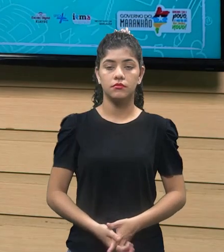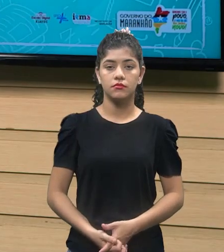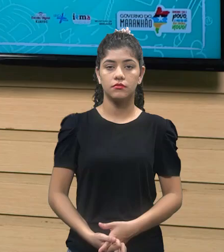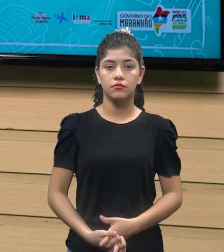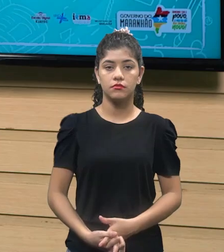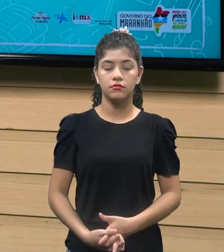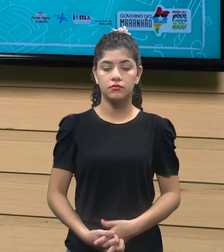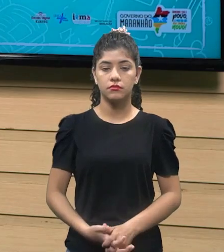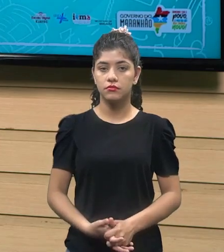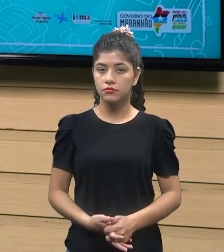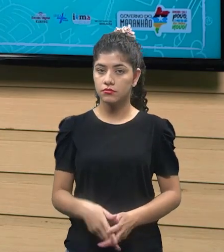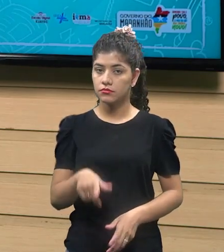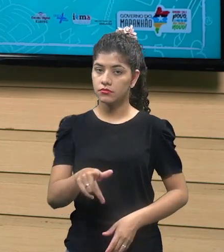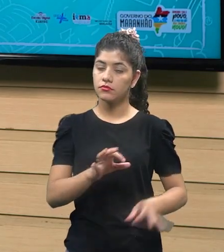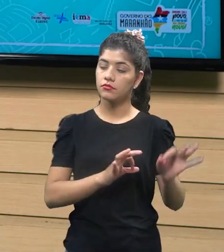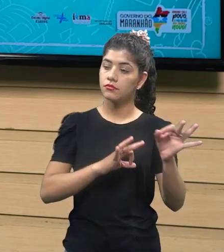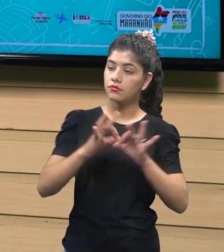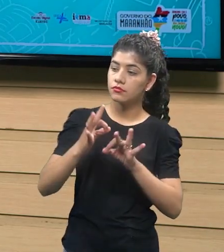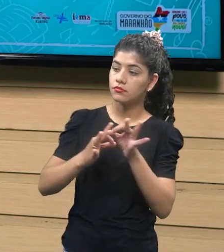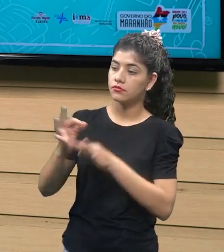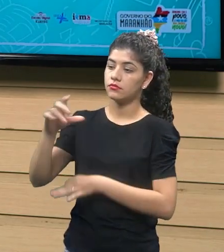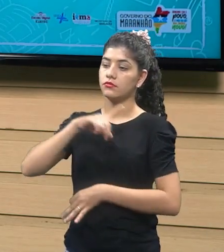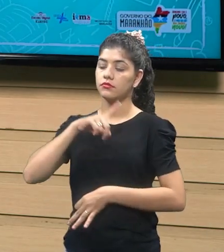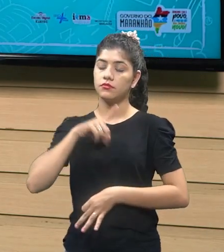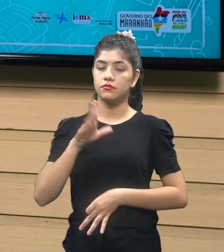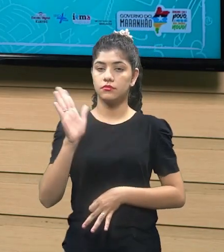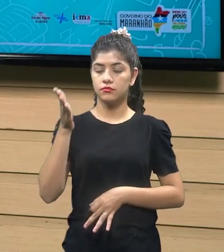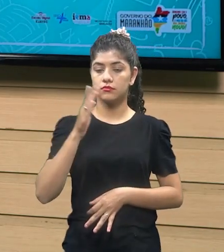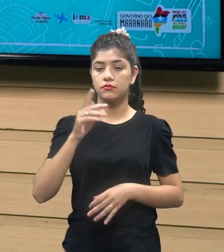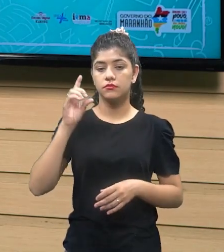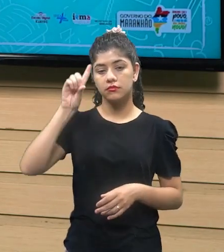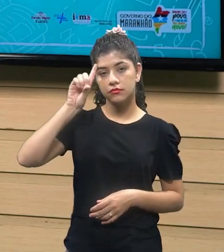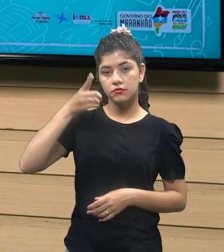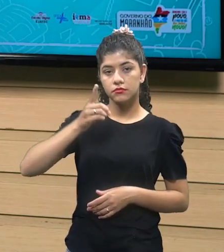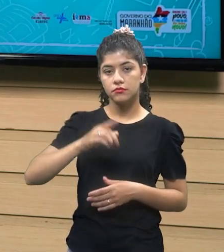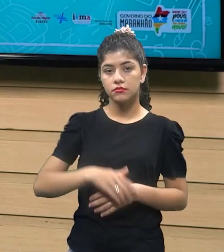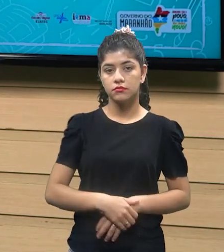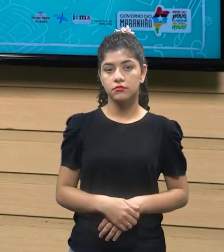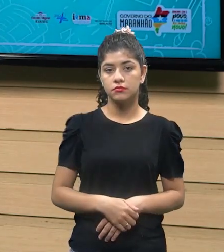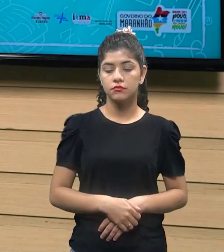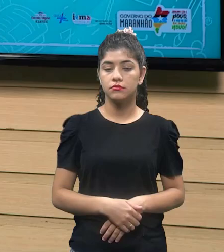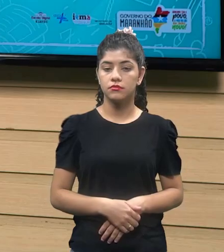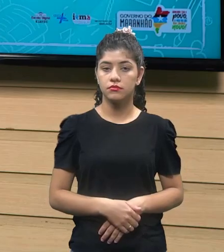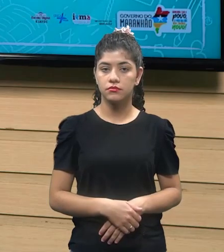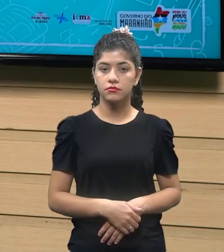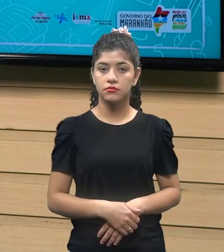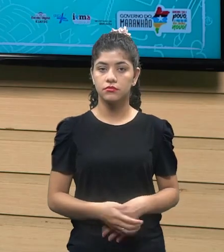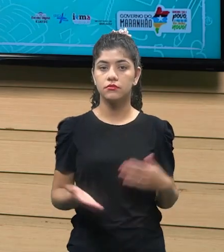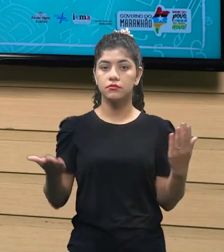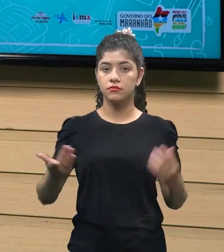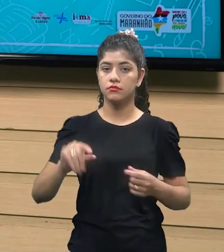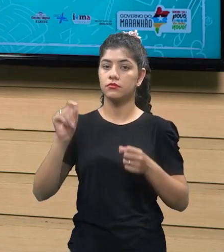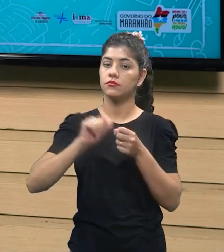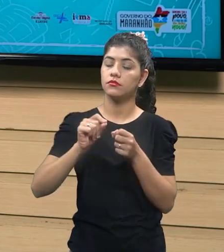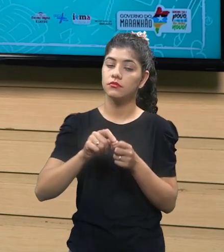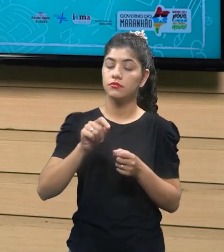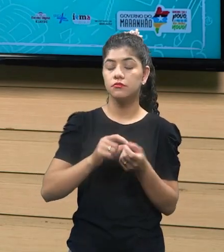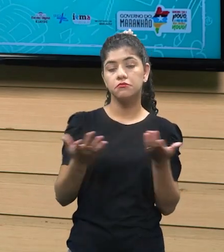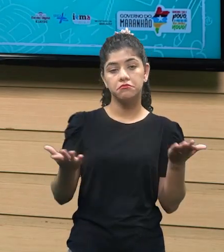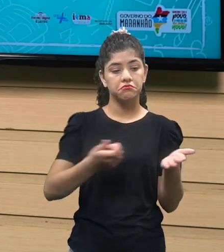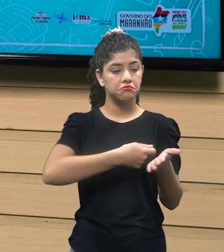Então você vai montando, tem ali as opções, você vai montando os comandos e a partir desses comandos ele vai executar a tarefa que